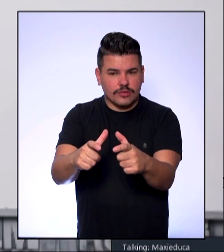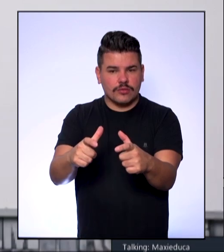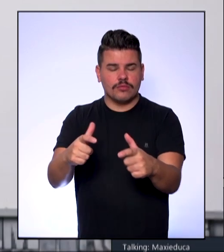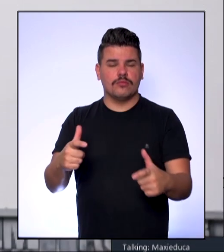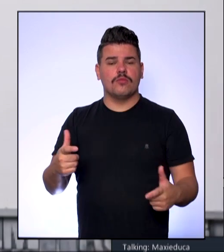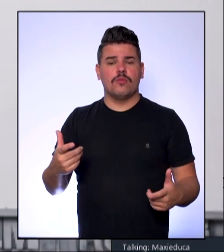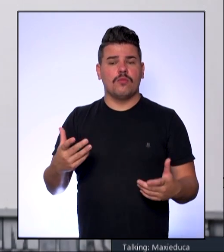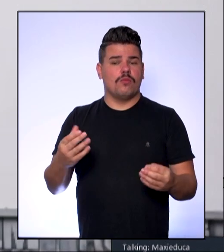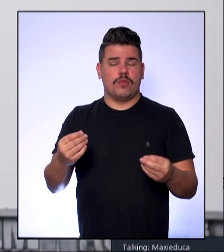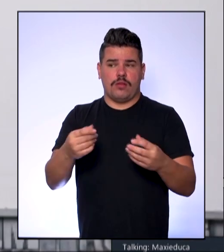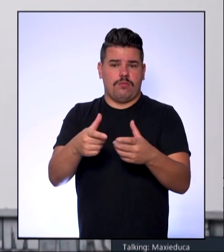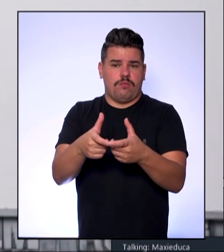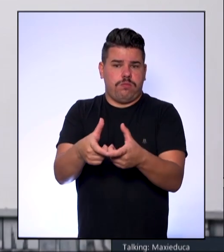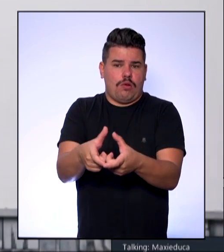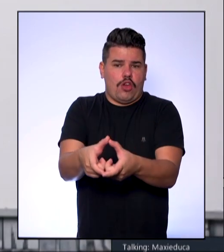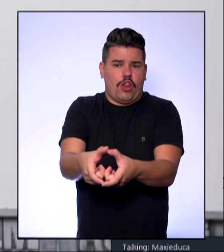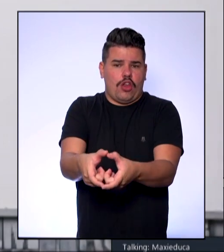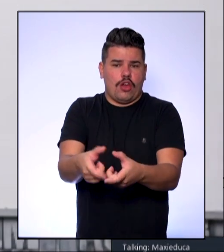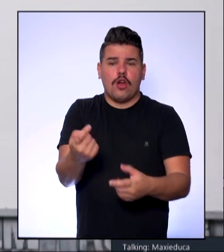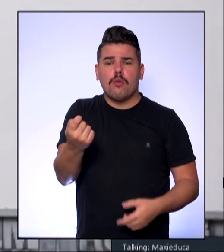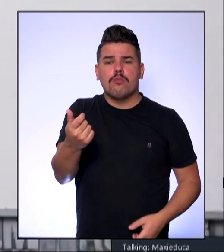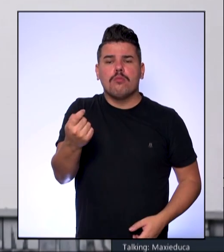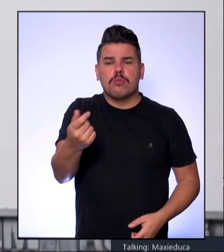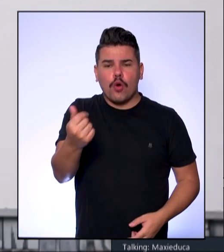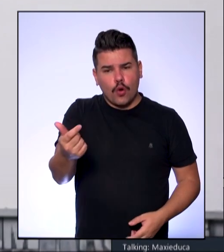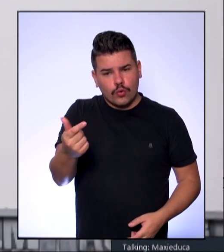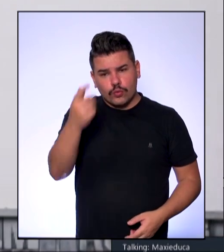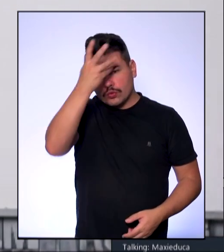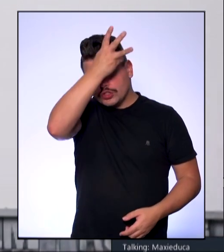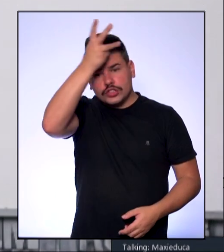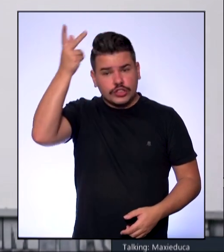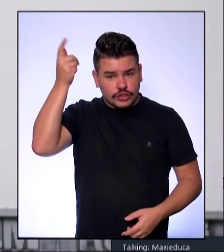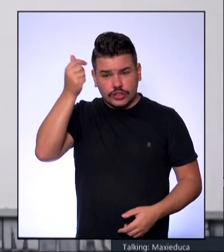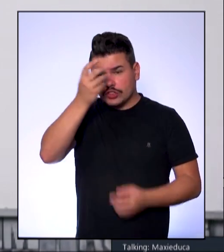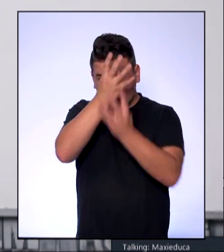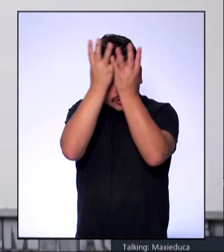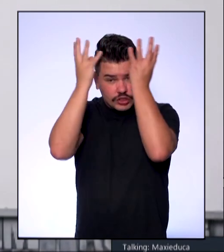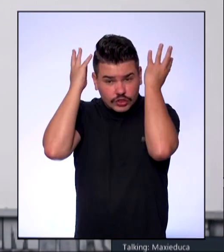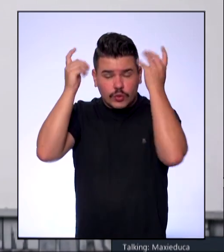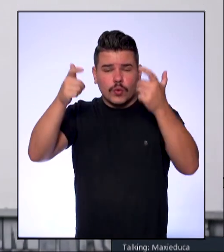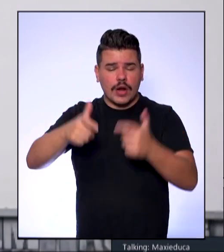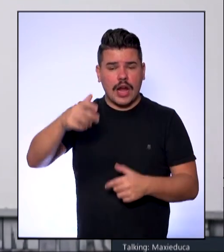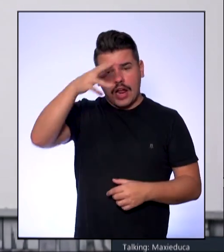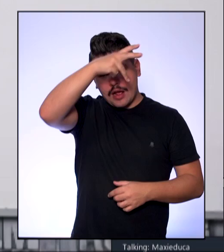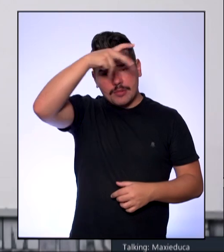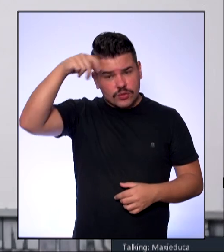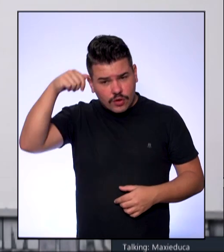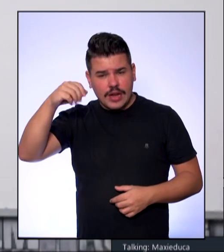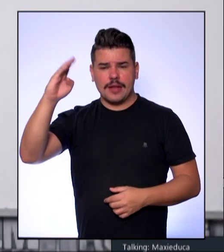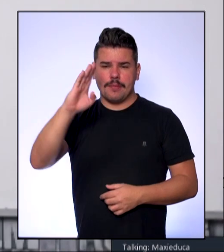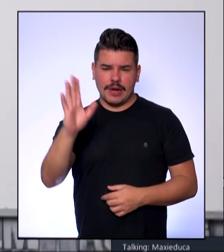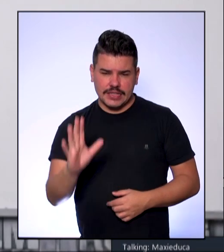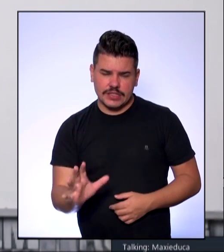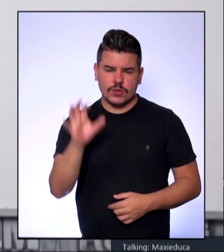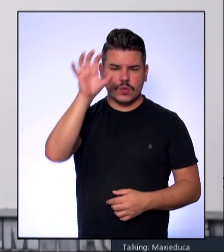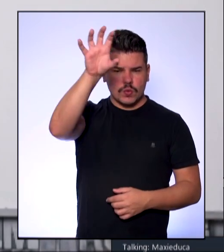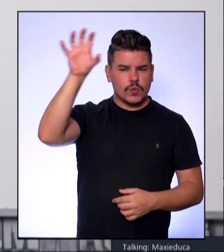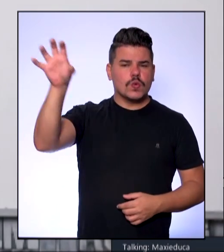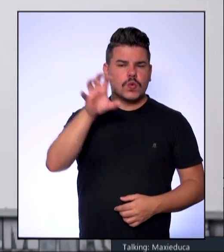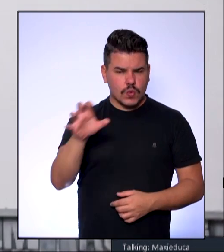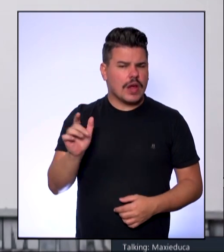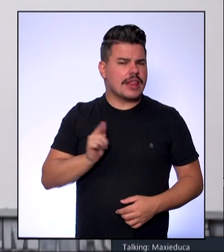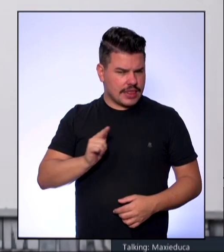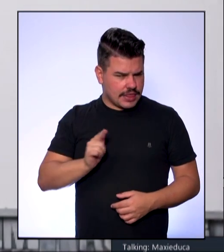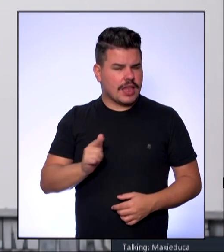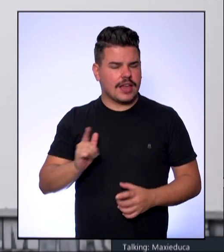índio, tá? Então eles ficam geralmente na região ali da floresta amazônica, em outras partes do Brasil também temos algumas comunidades. Mais